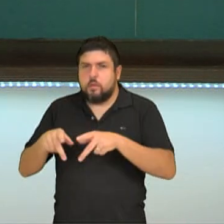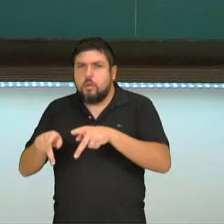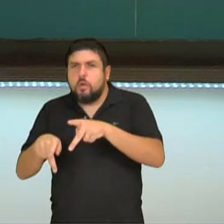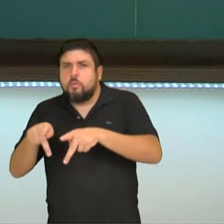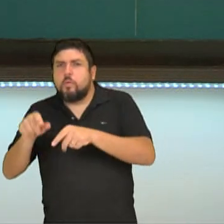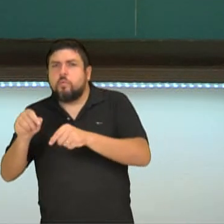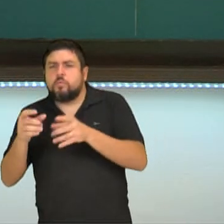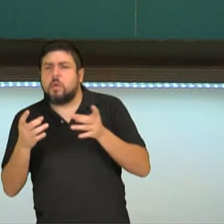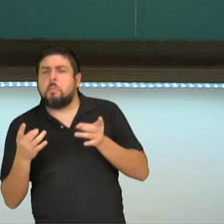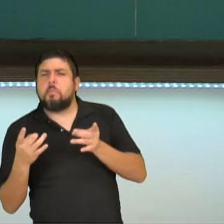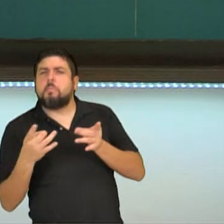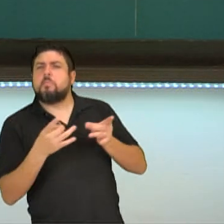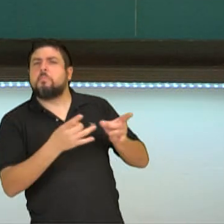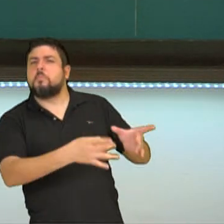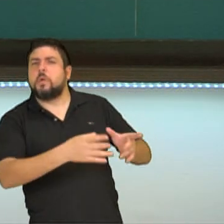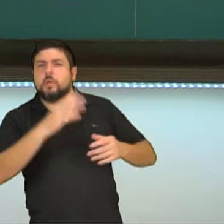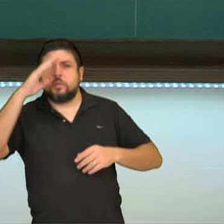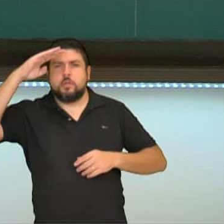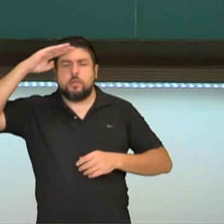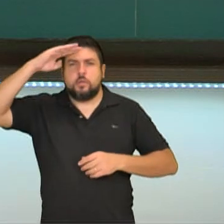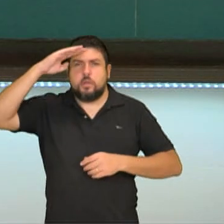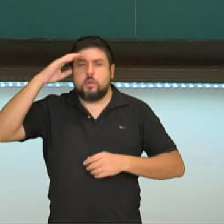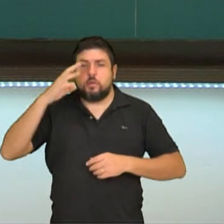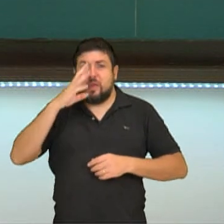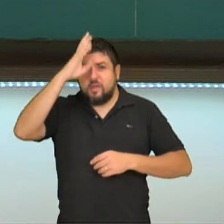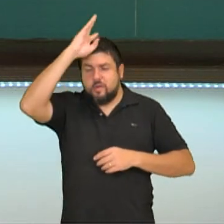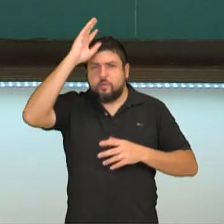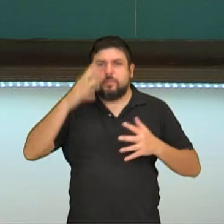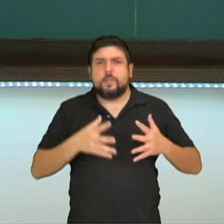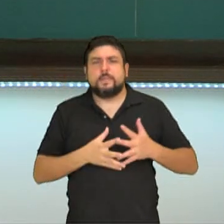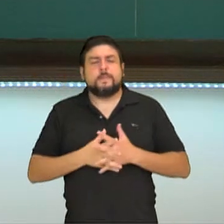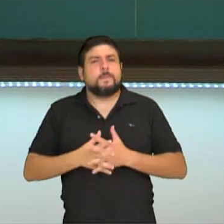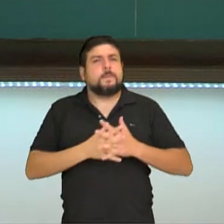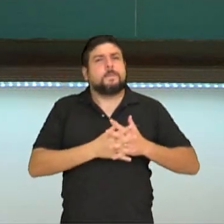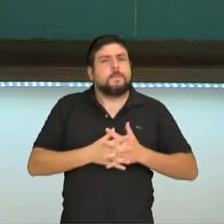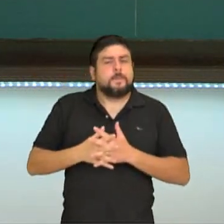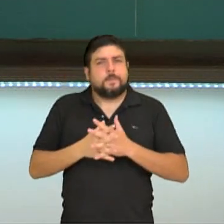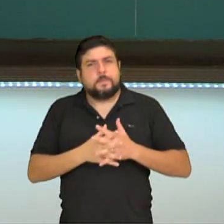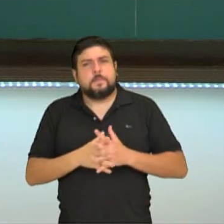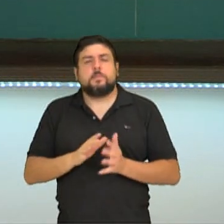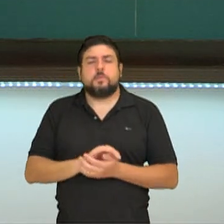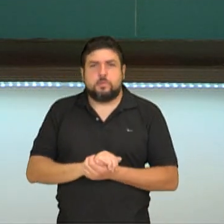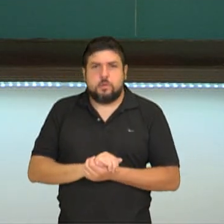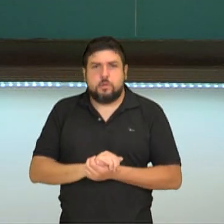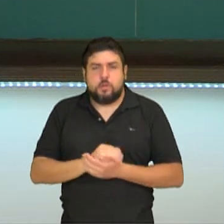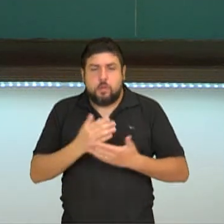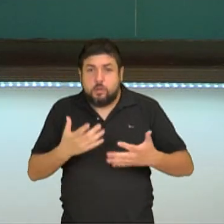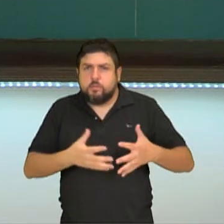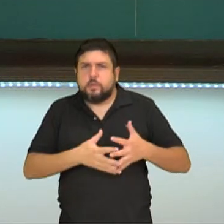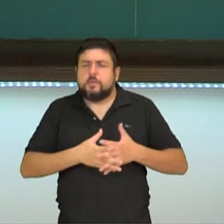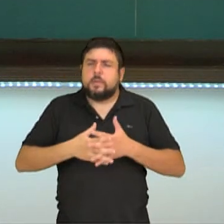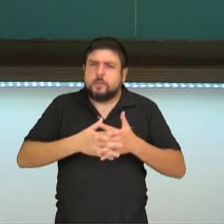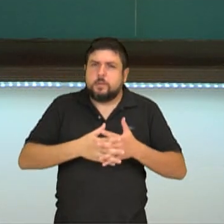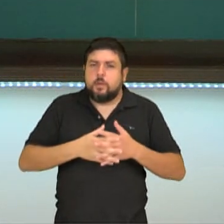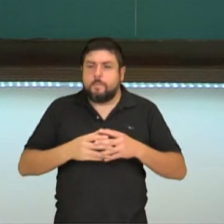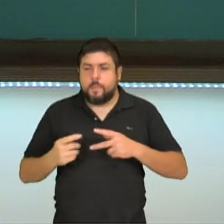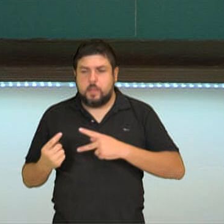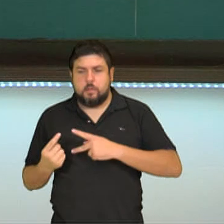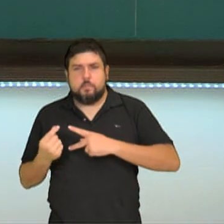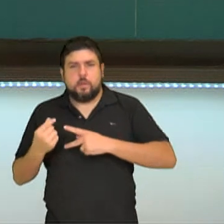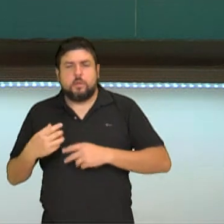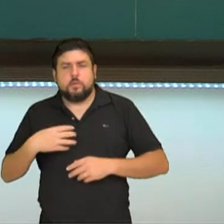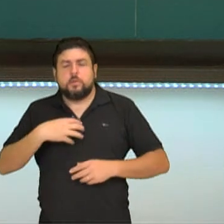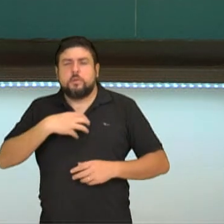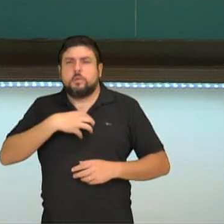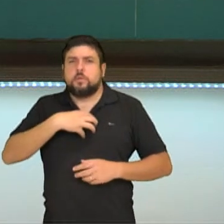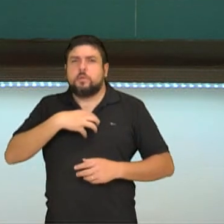que deixava Roma em uma situação muito complicada naquela época, né? E com essa pressão, os patrícios vão se sentir